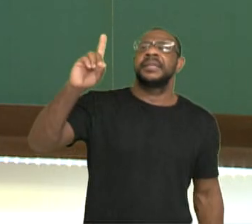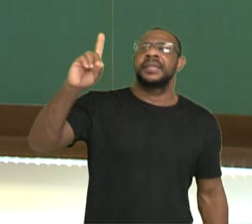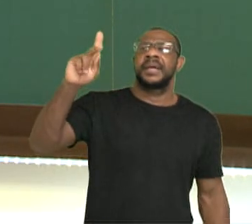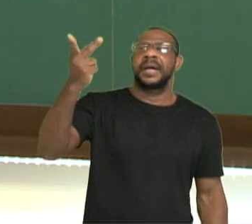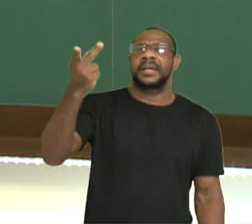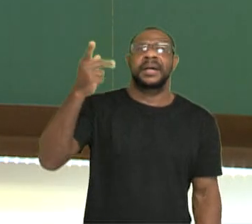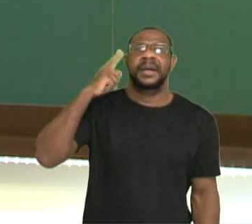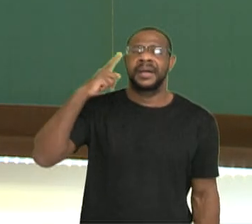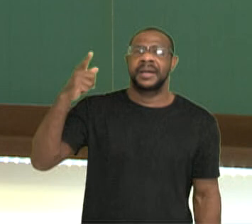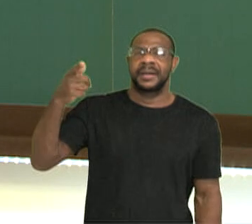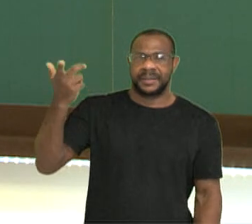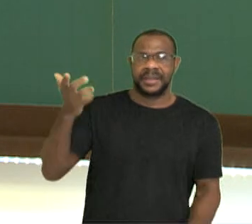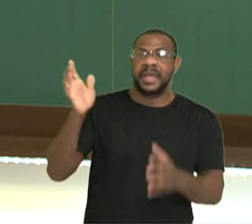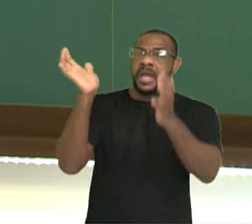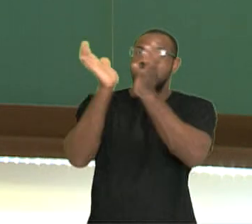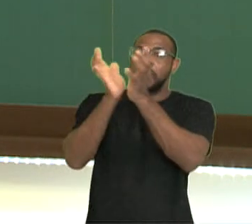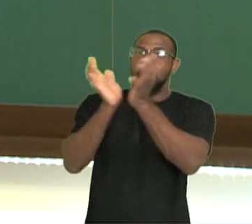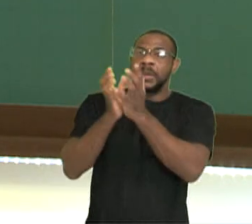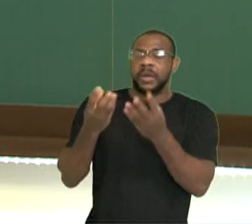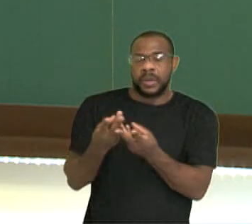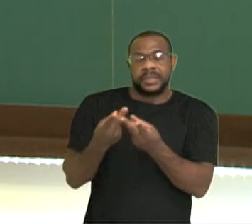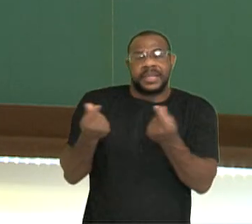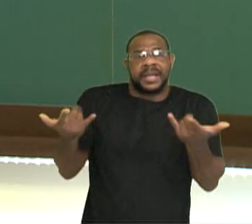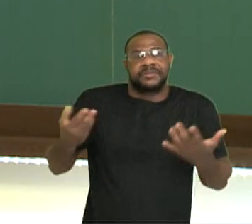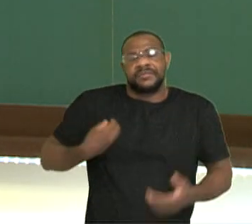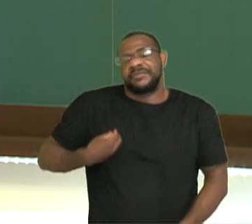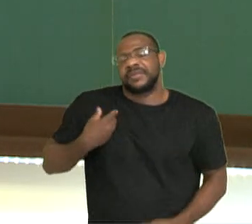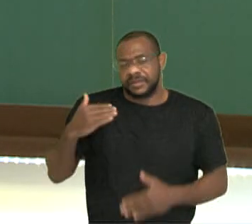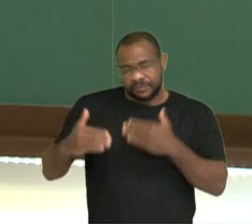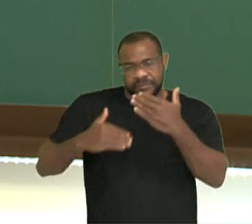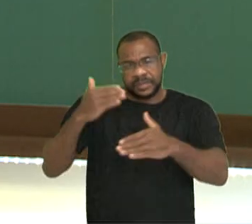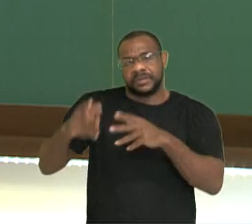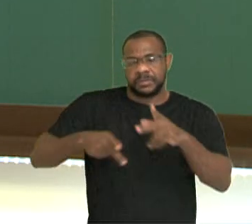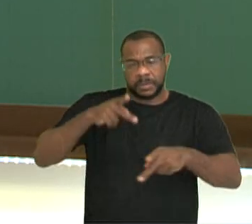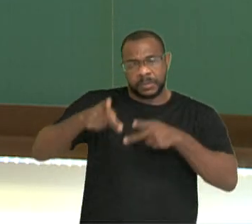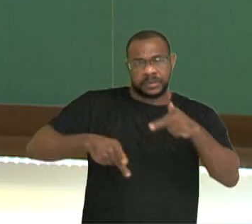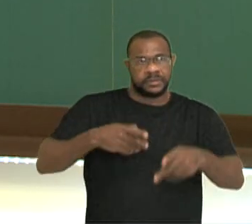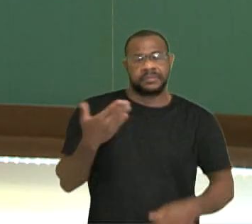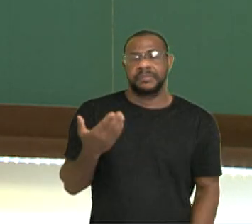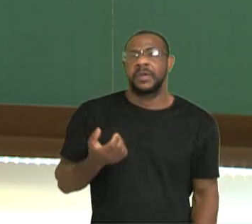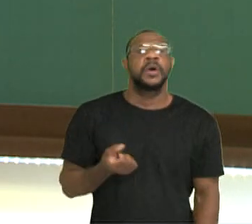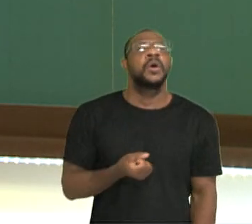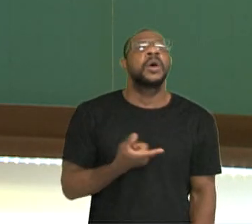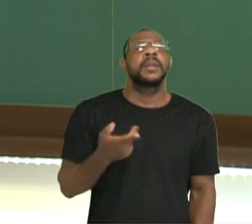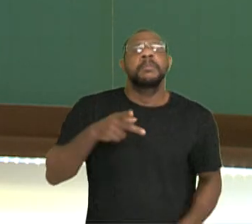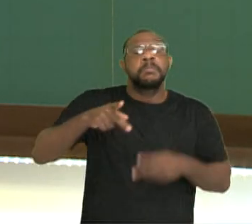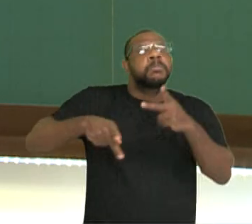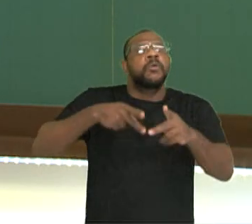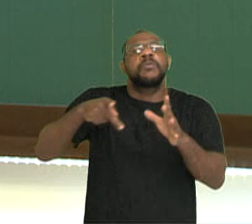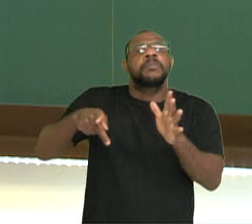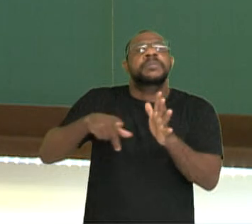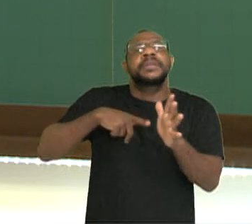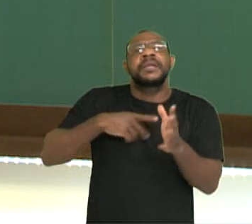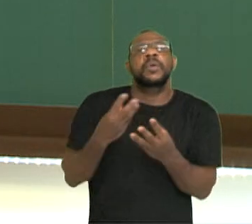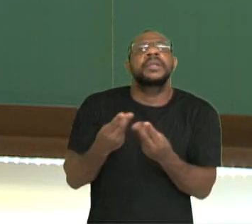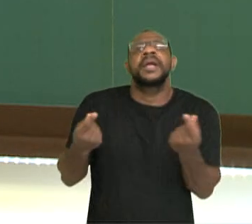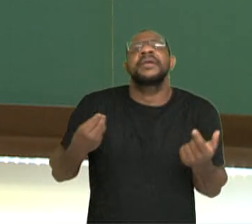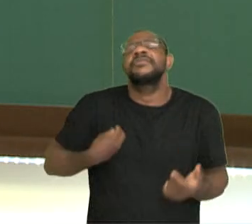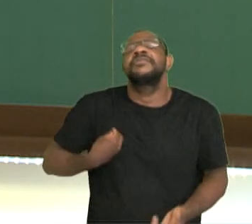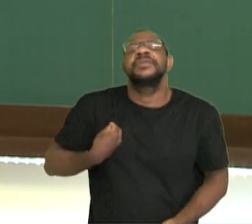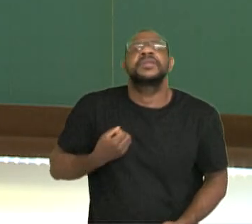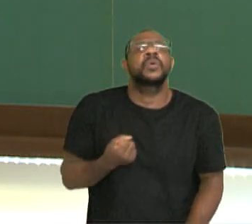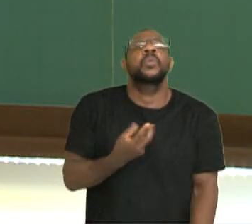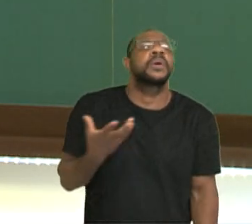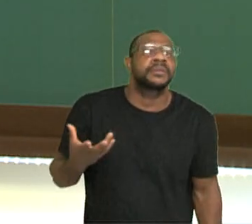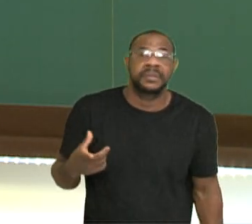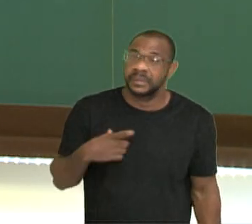é a classificação da qualidade de vida, do desenvolvimento da população. O quanto aquela população tem de qualidade de vida que está